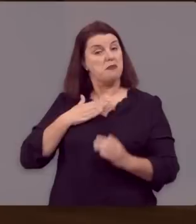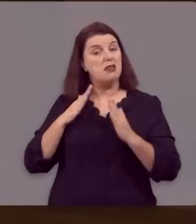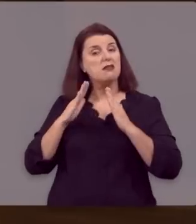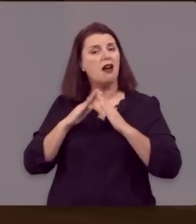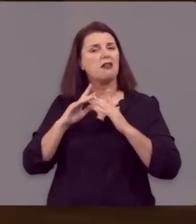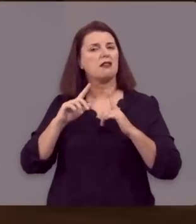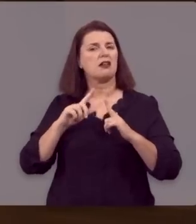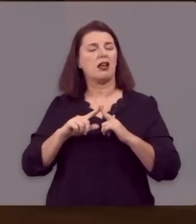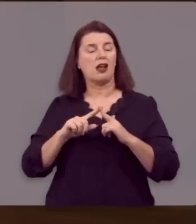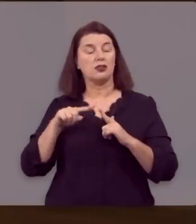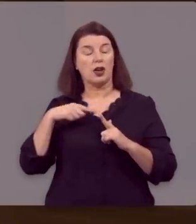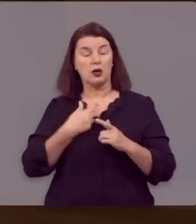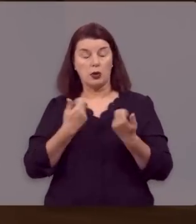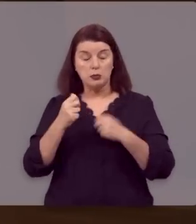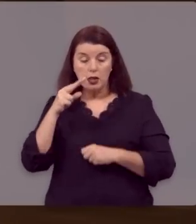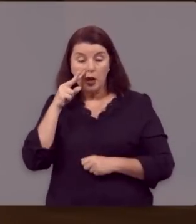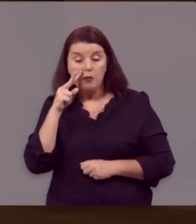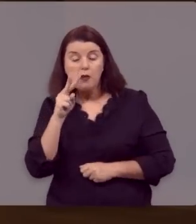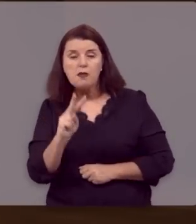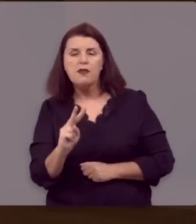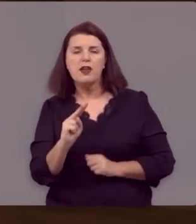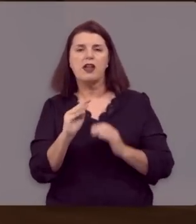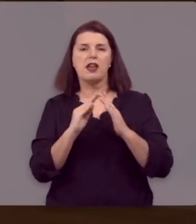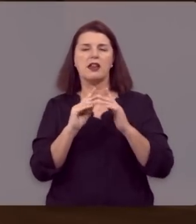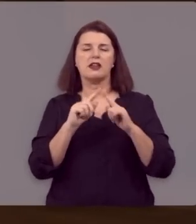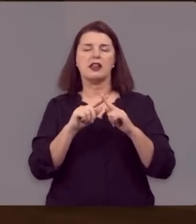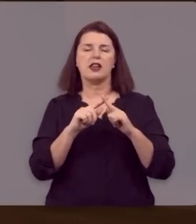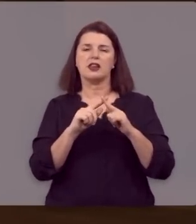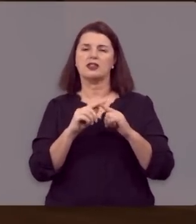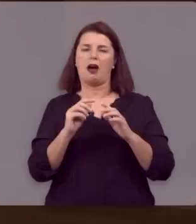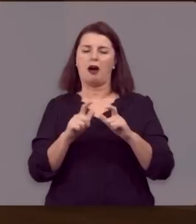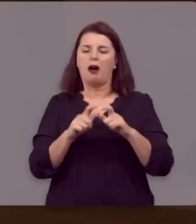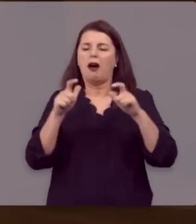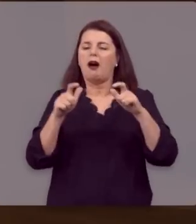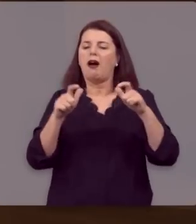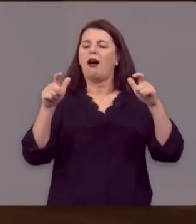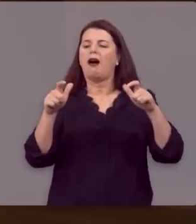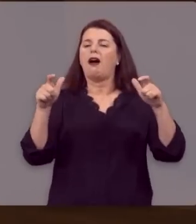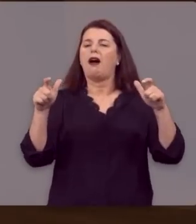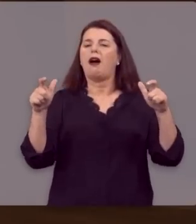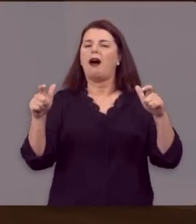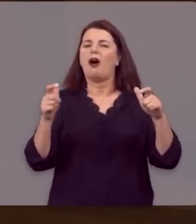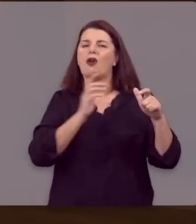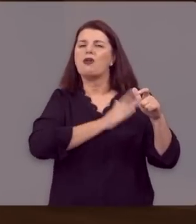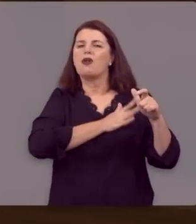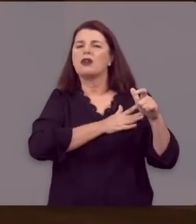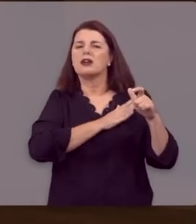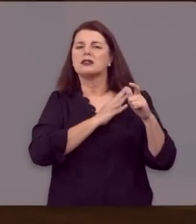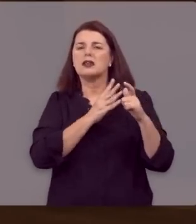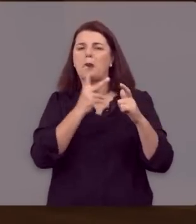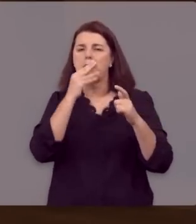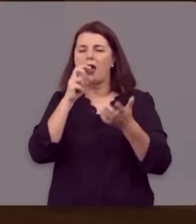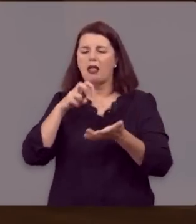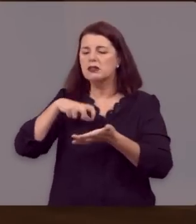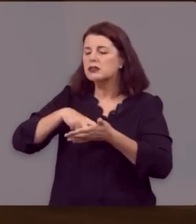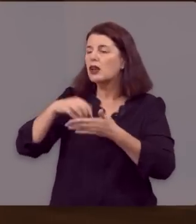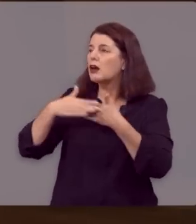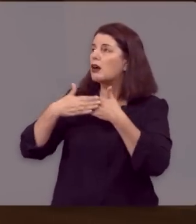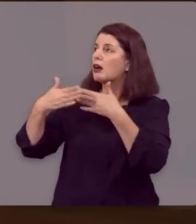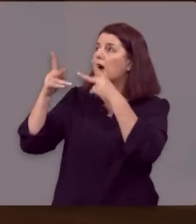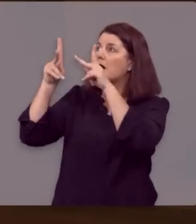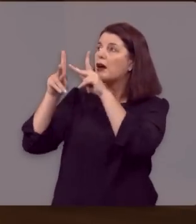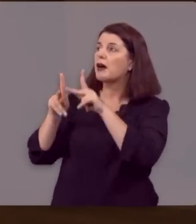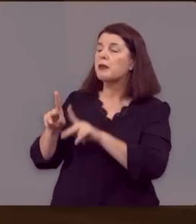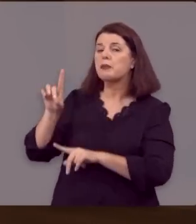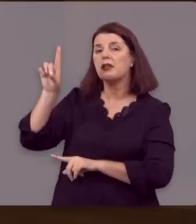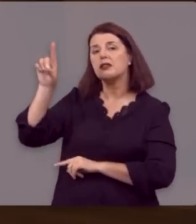Nós precisamos ver uma igreja que cresça, cujos corações se derretem diante do poder da palavra de Deus, uma igreja